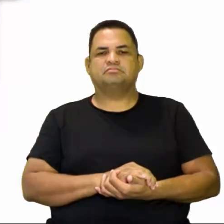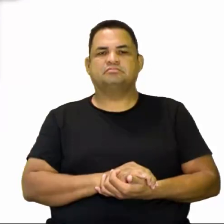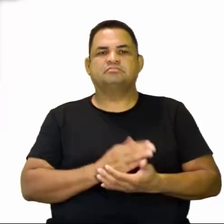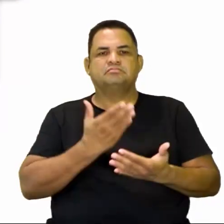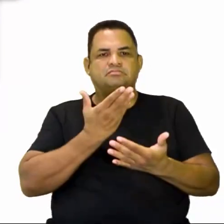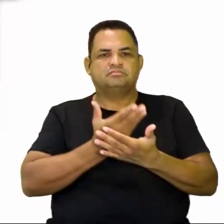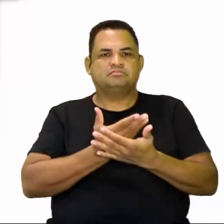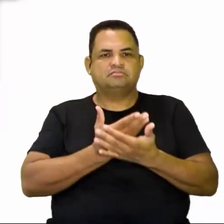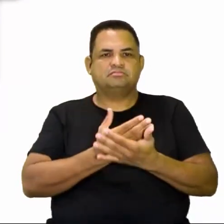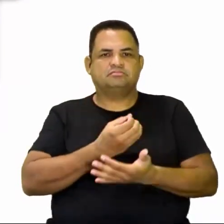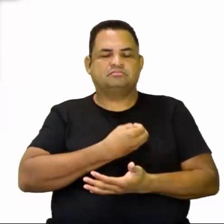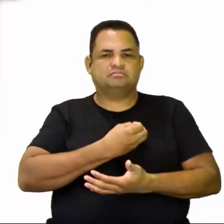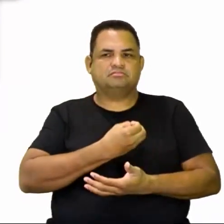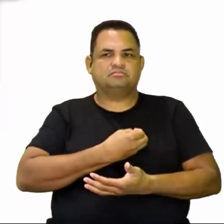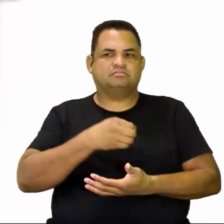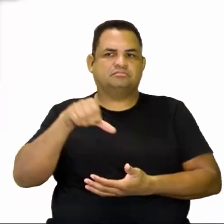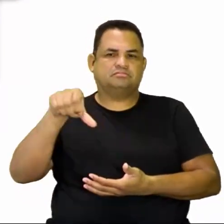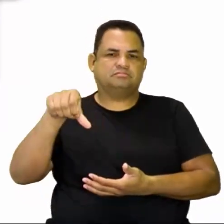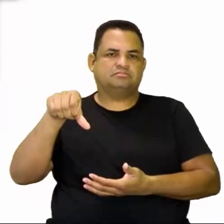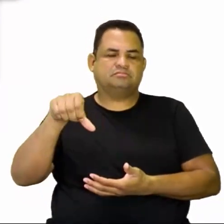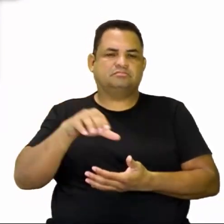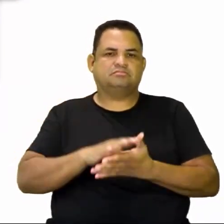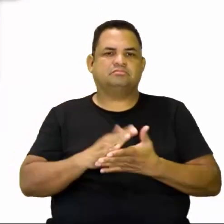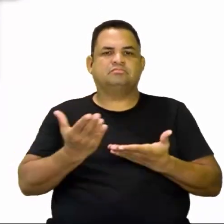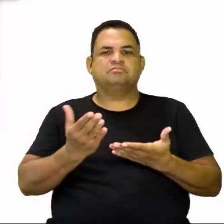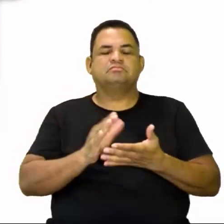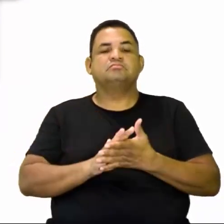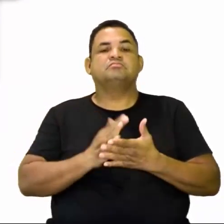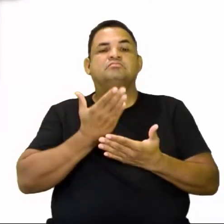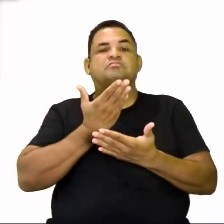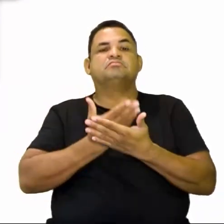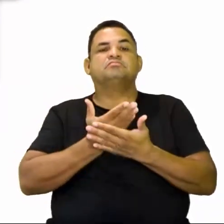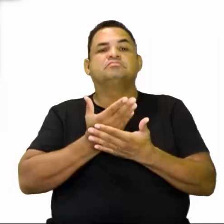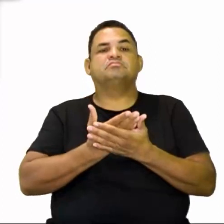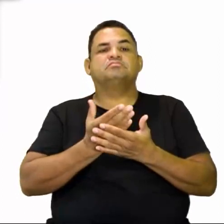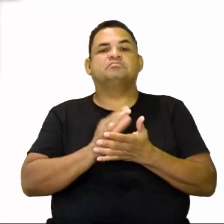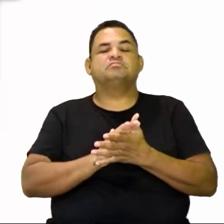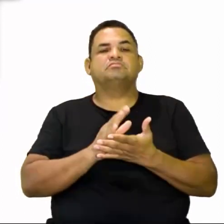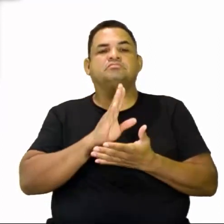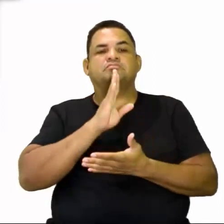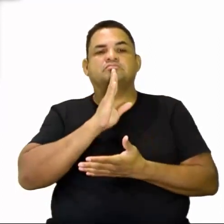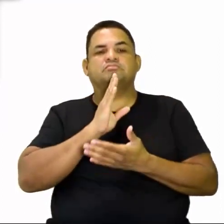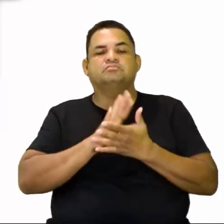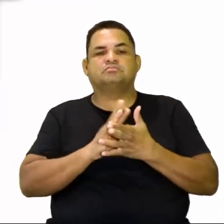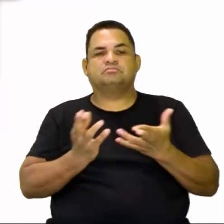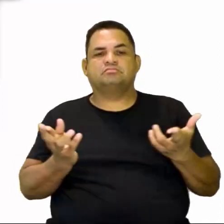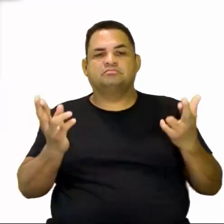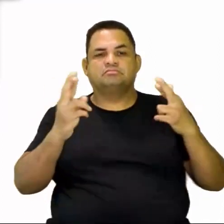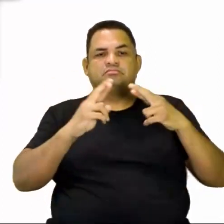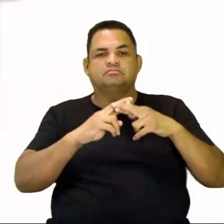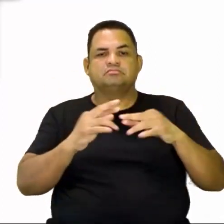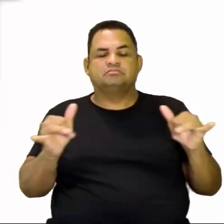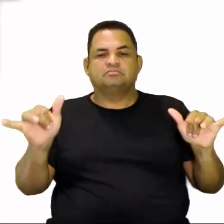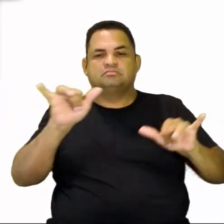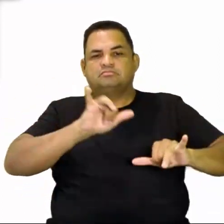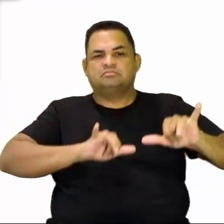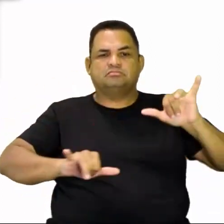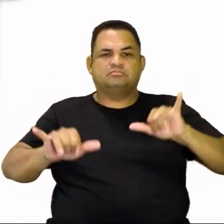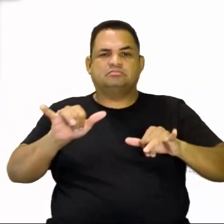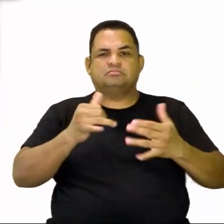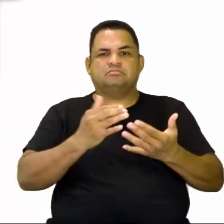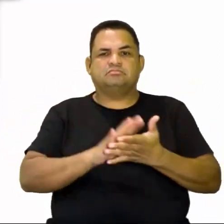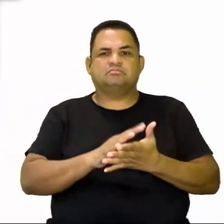Nesta aula de número 9, nós vamos partir para conhecer as reações químicas